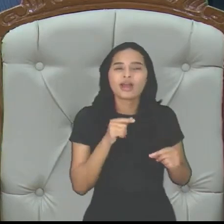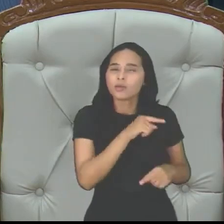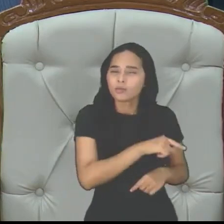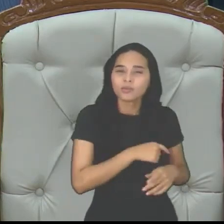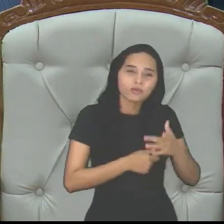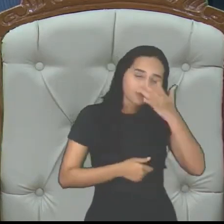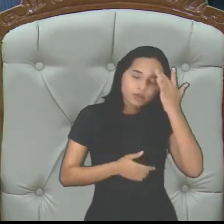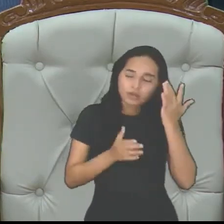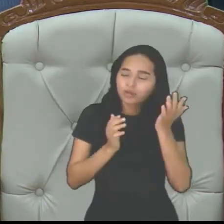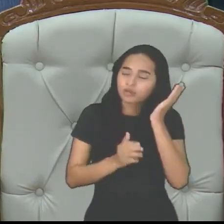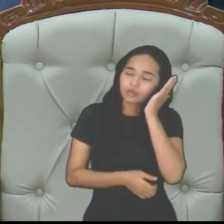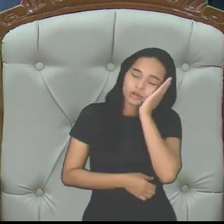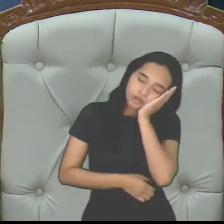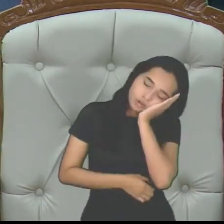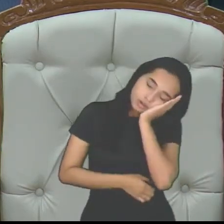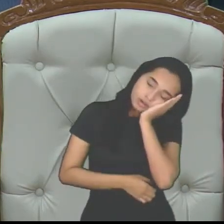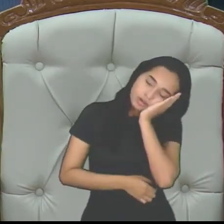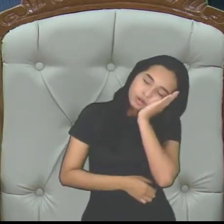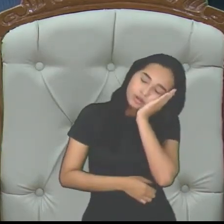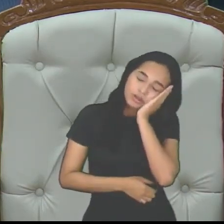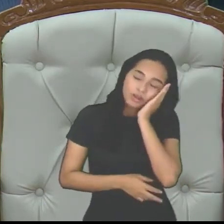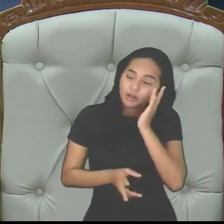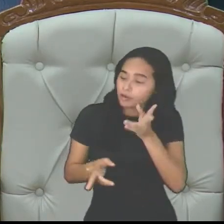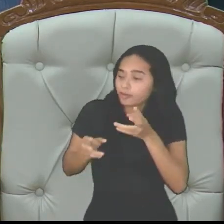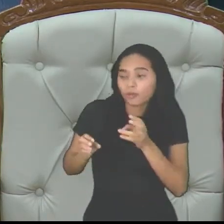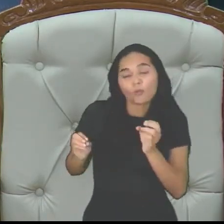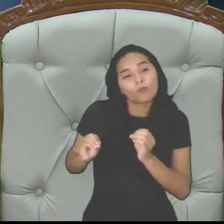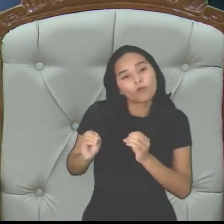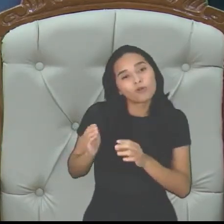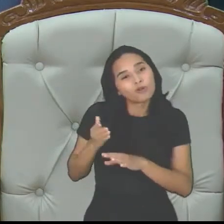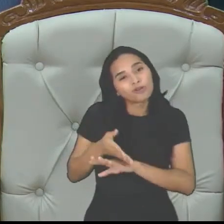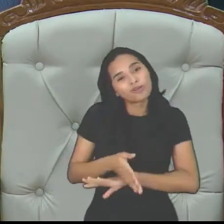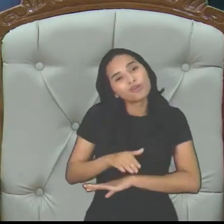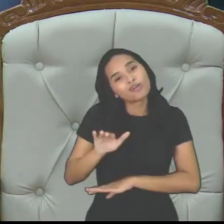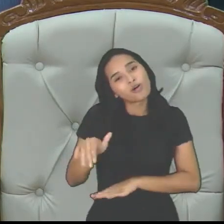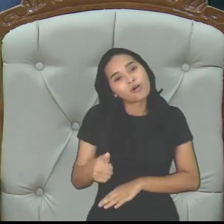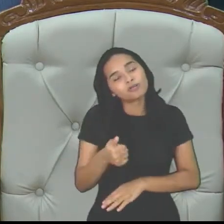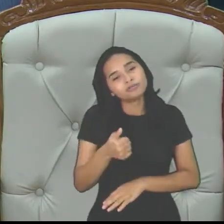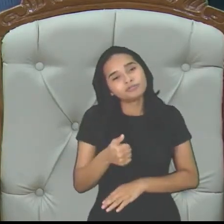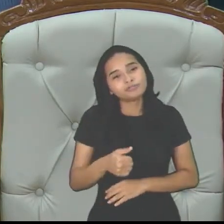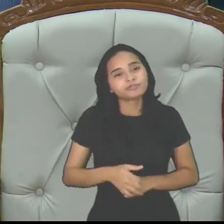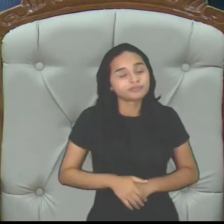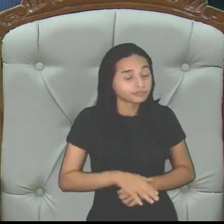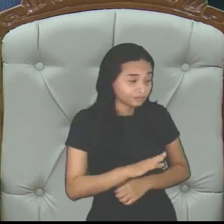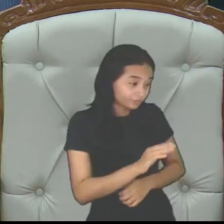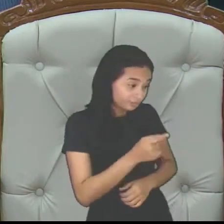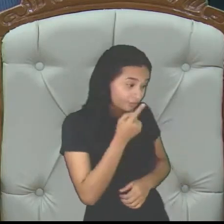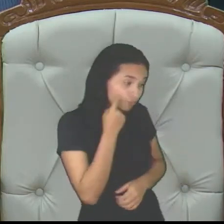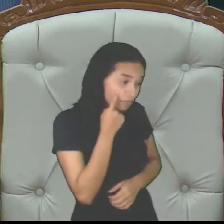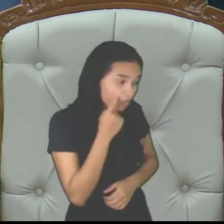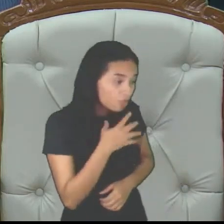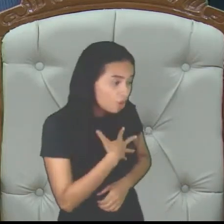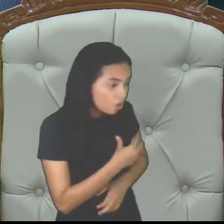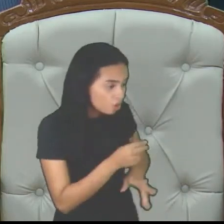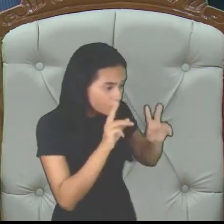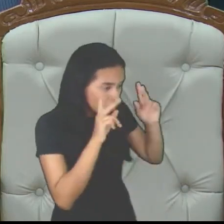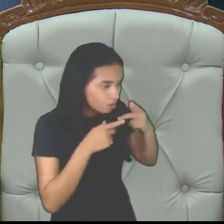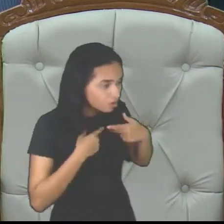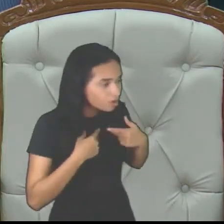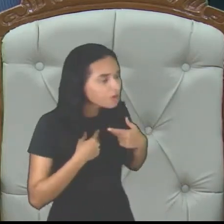as pessoas não percebam que ele entrou. Jesus disse, olha, o Filho do Homem usará